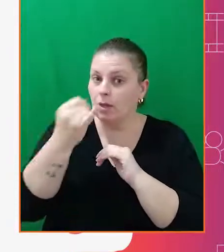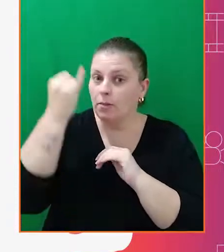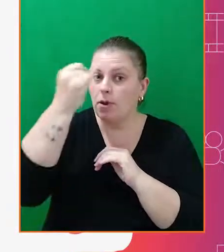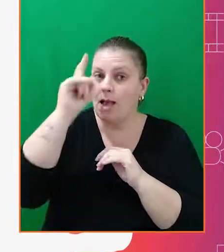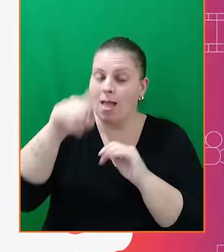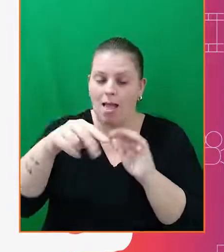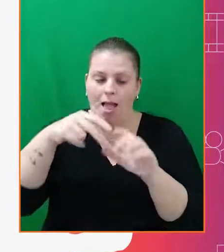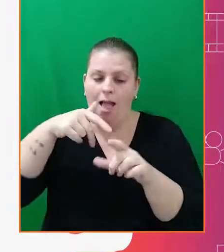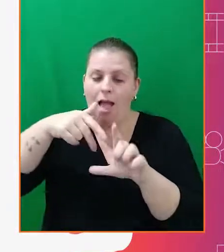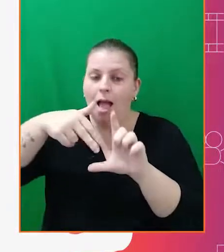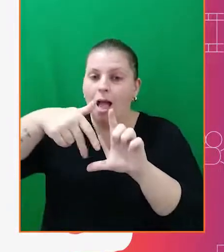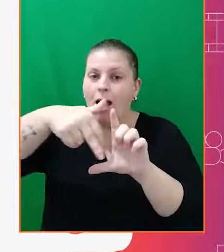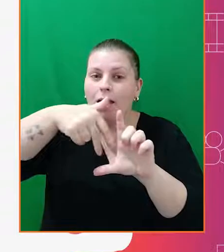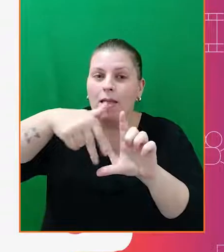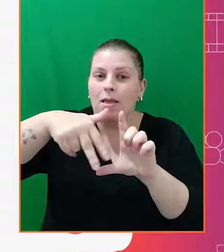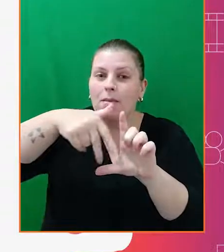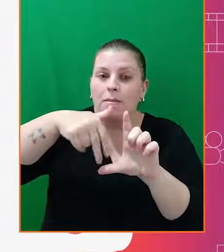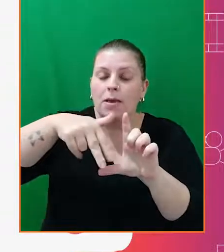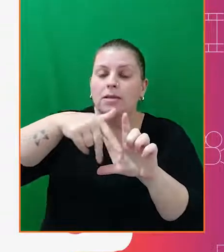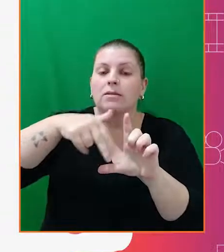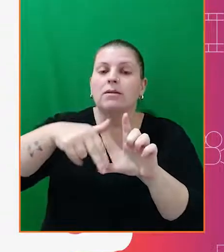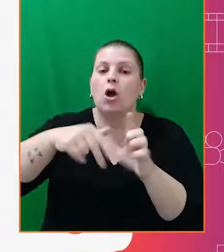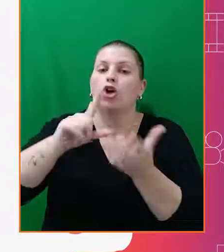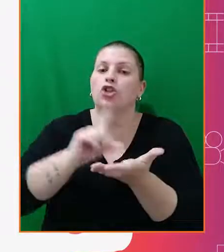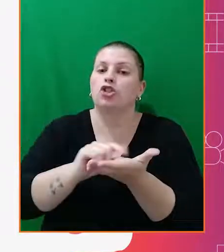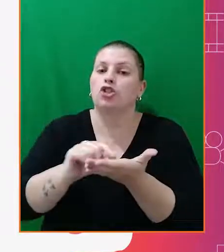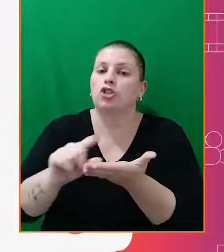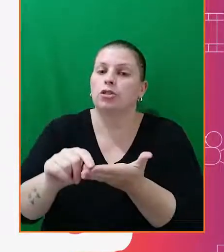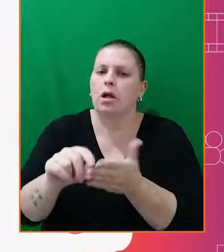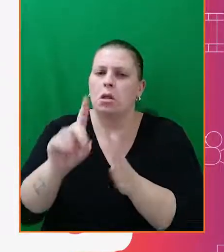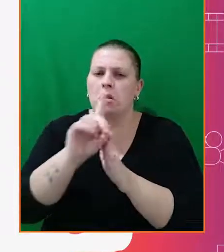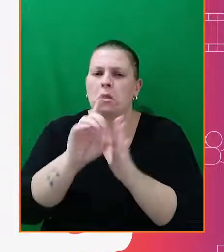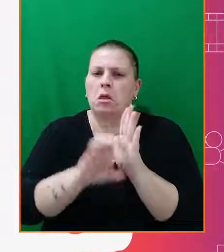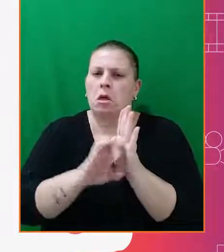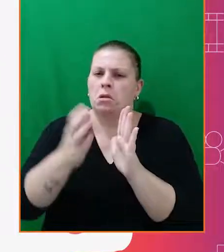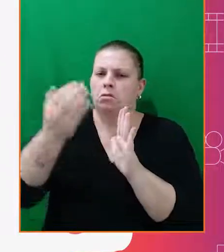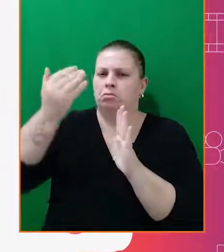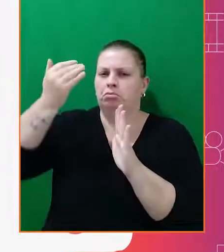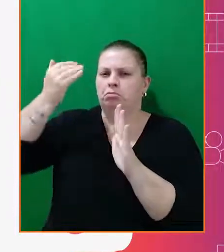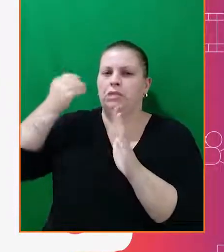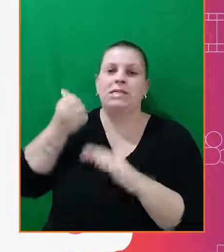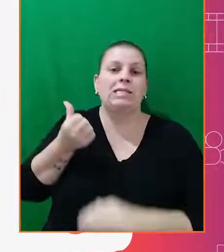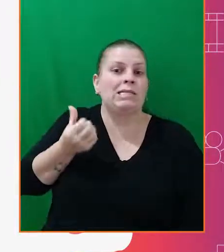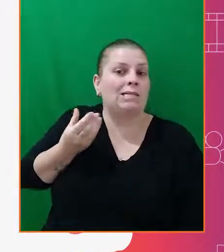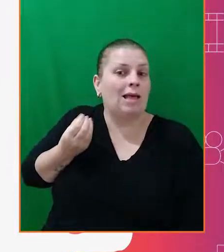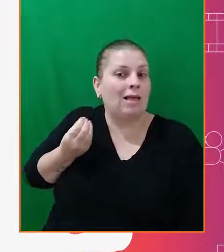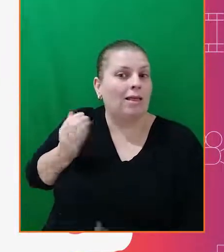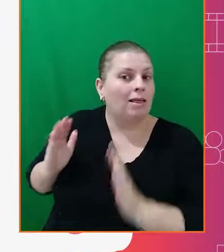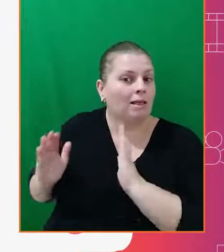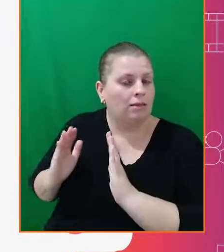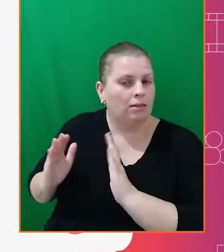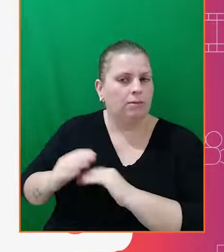faz importante, porque é uma animação digital, já na década de 60, sendo feita na década de 60.